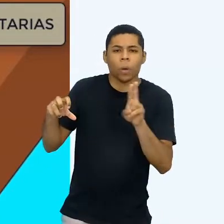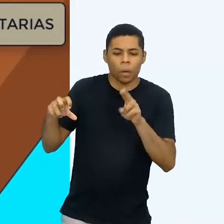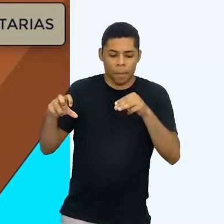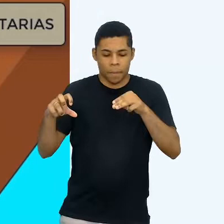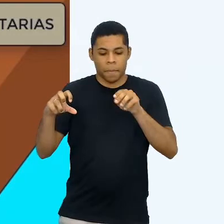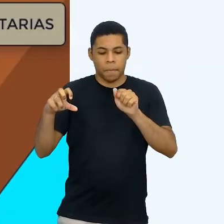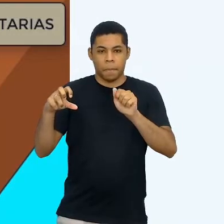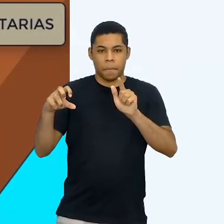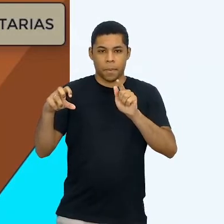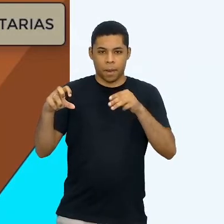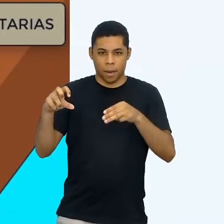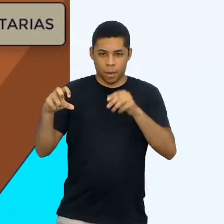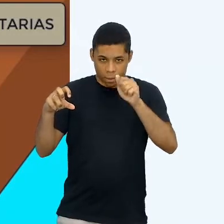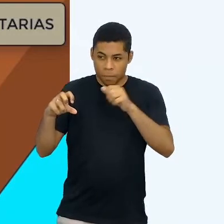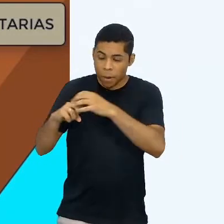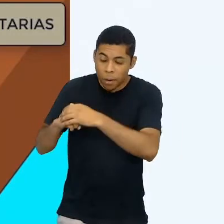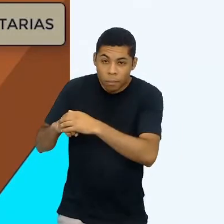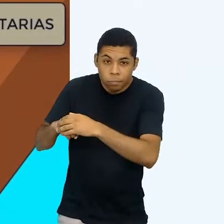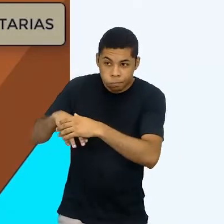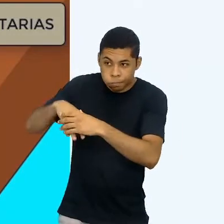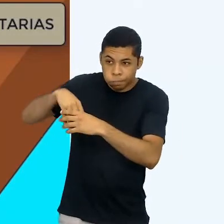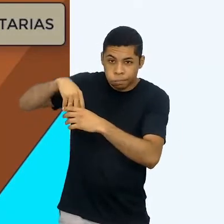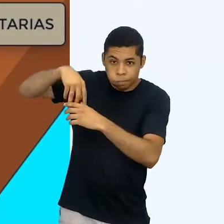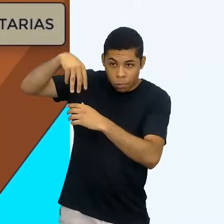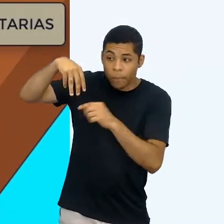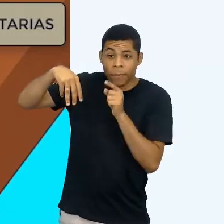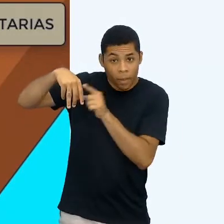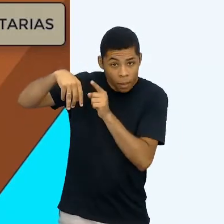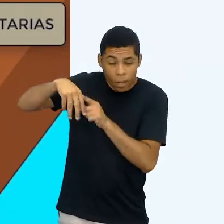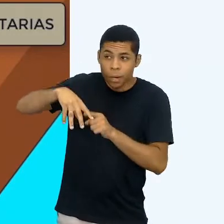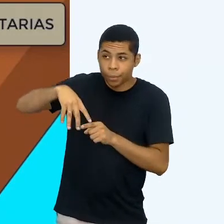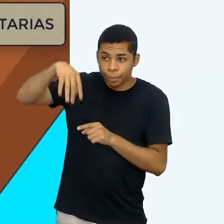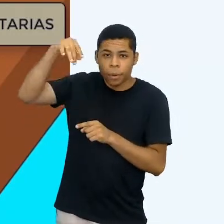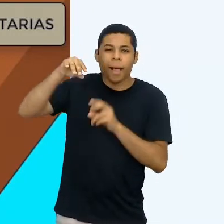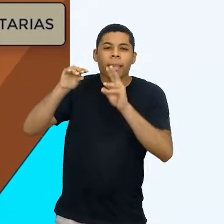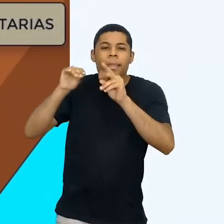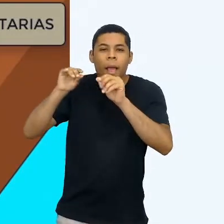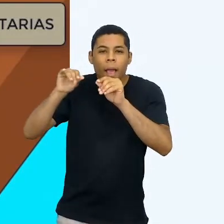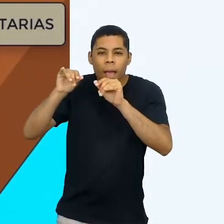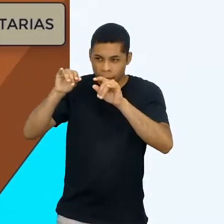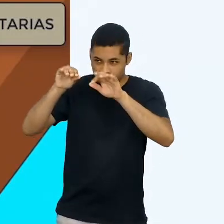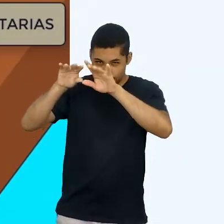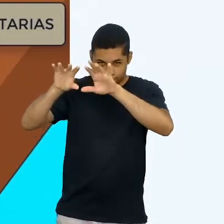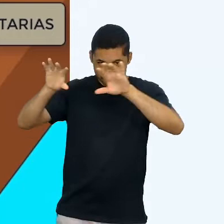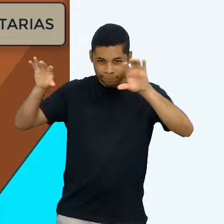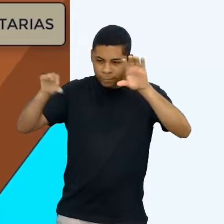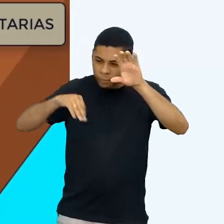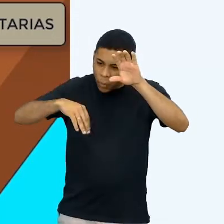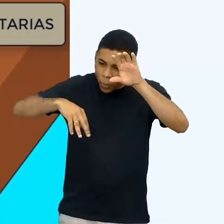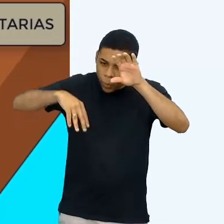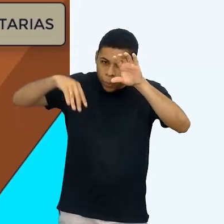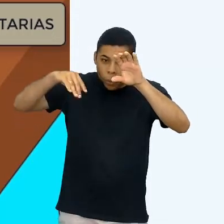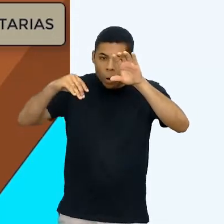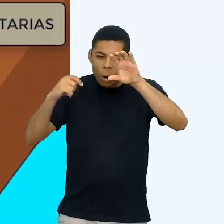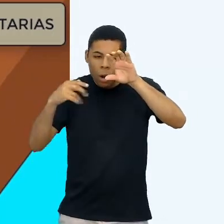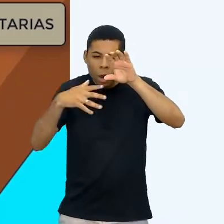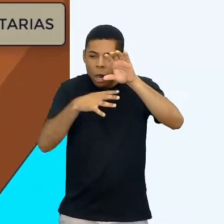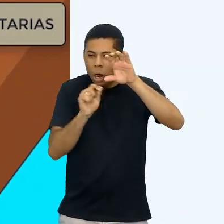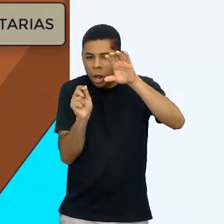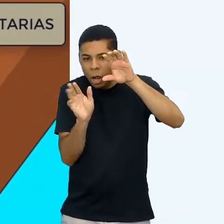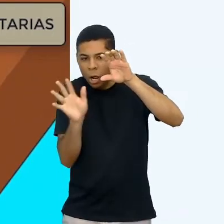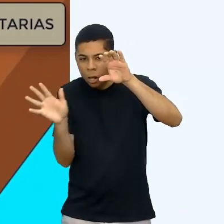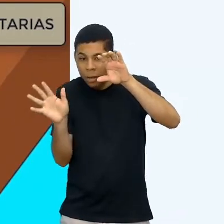para a superfície e também para o interior da Terra, mais próximo da superfície, e aí faz a cristalização do magma.